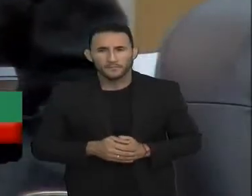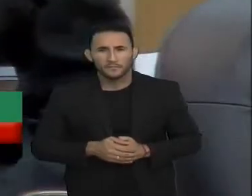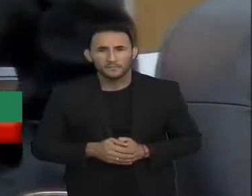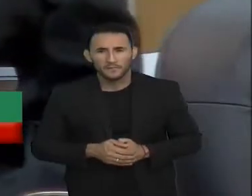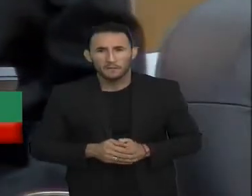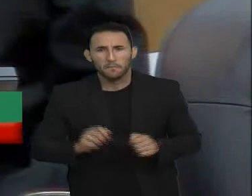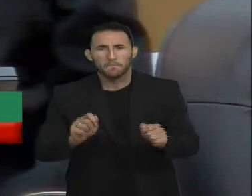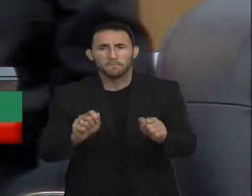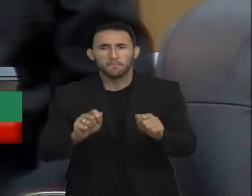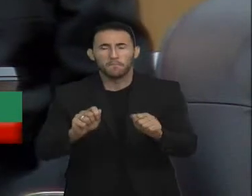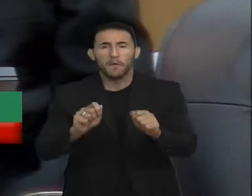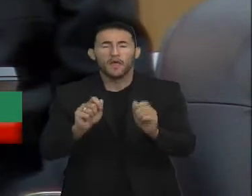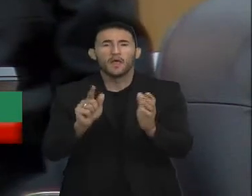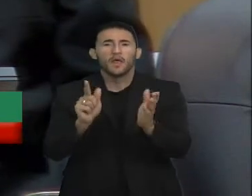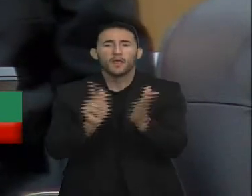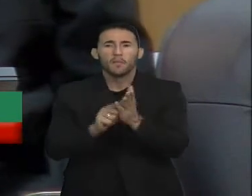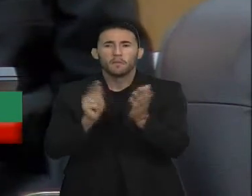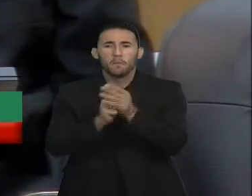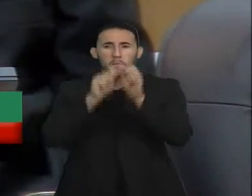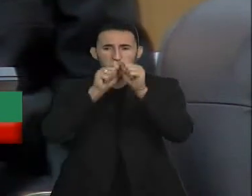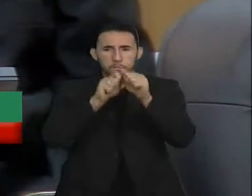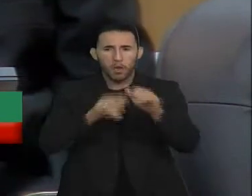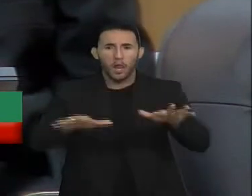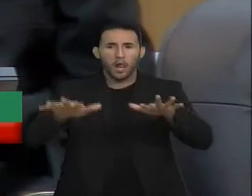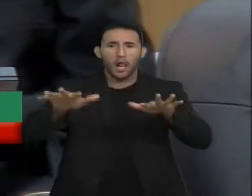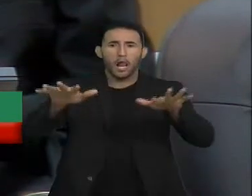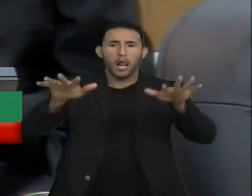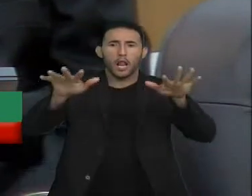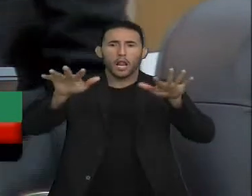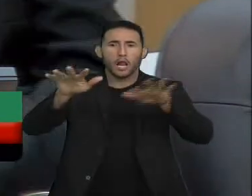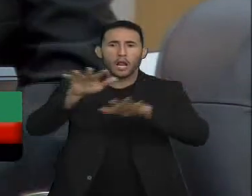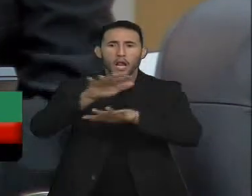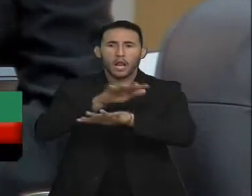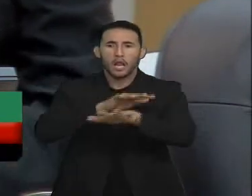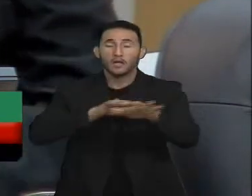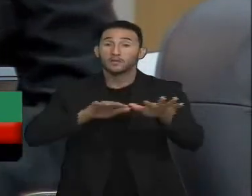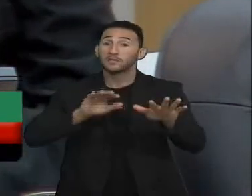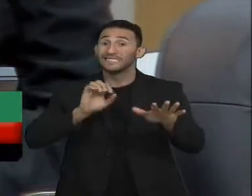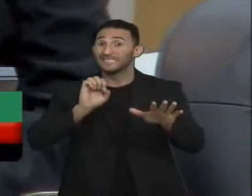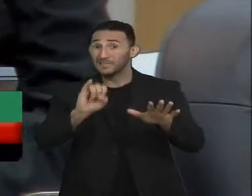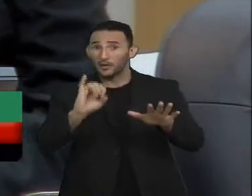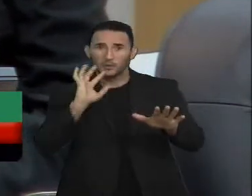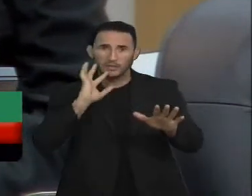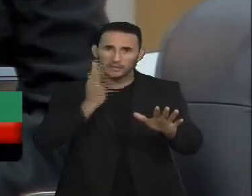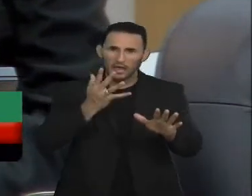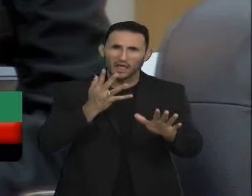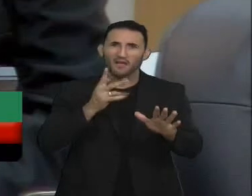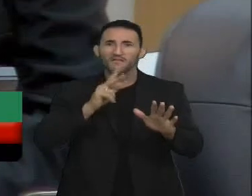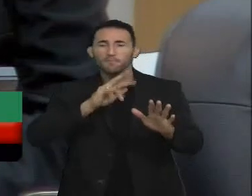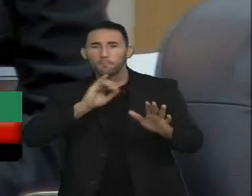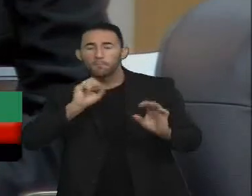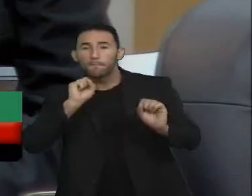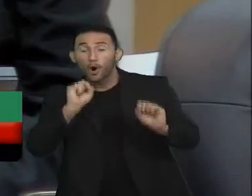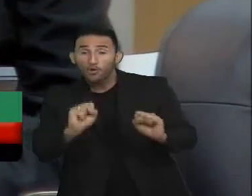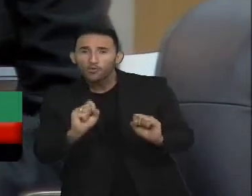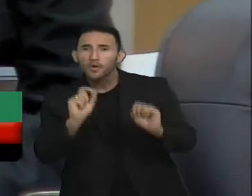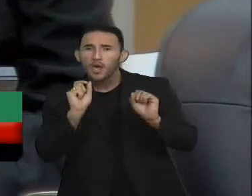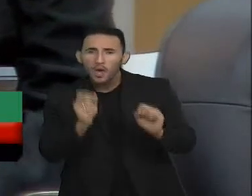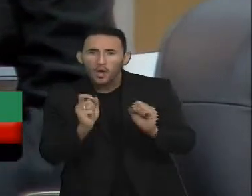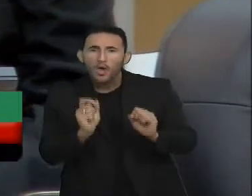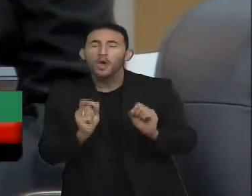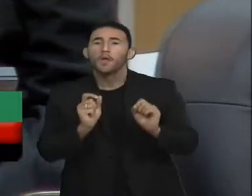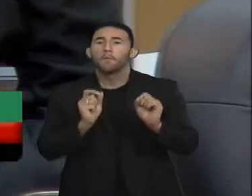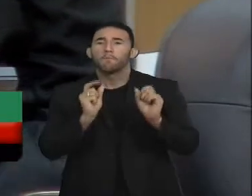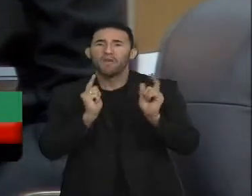matéria, porque senão a criminalidade ia ficar zombando da nossa Guarda Civil aí